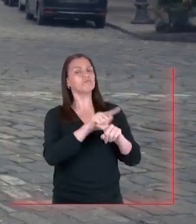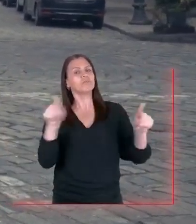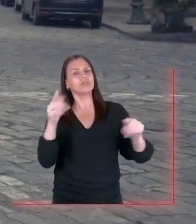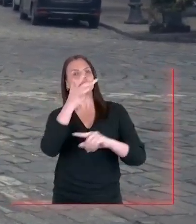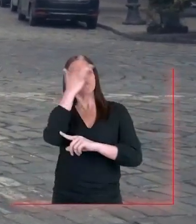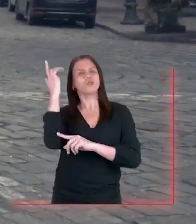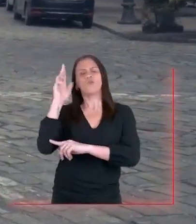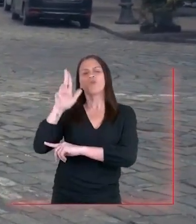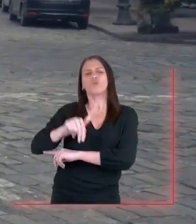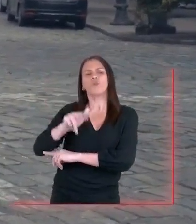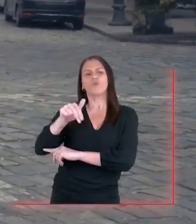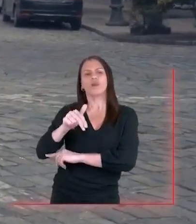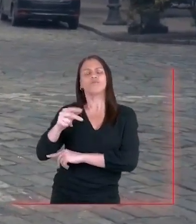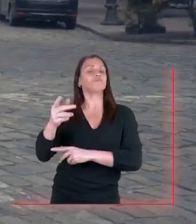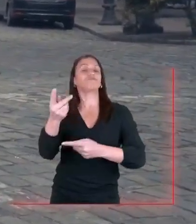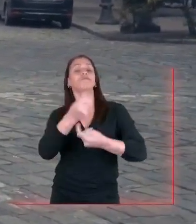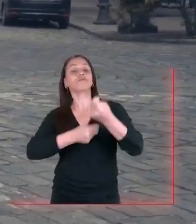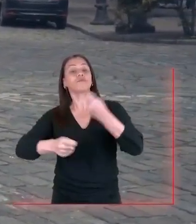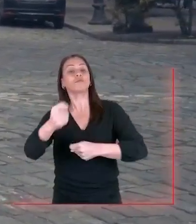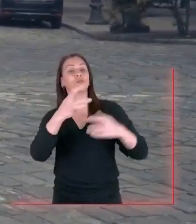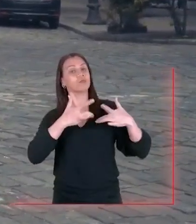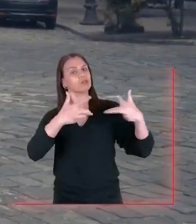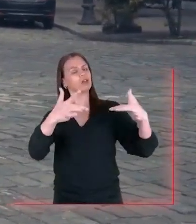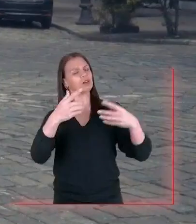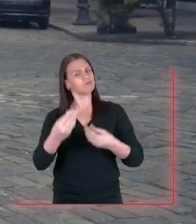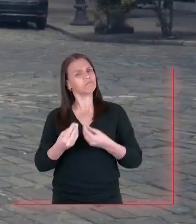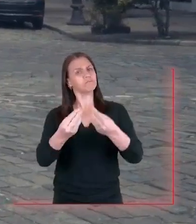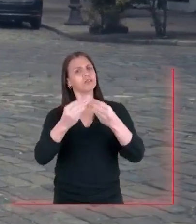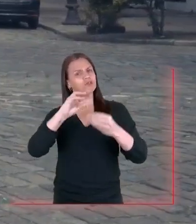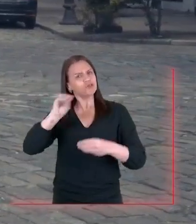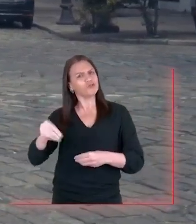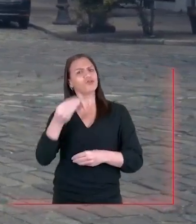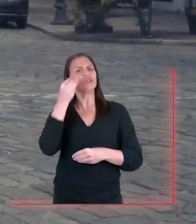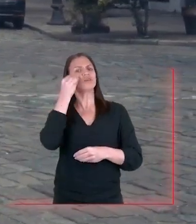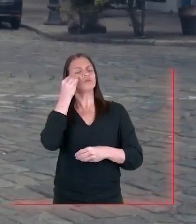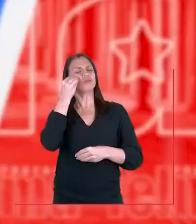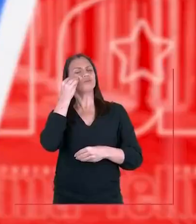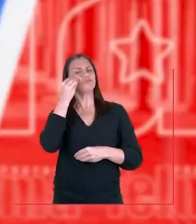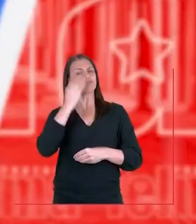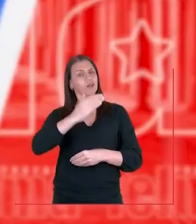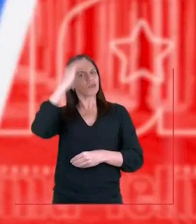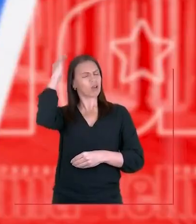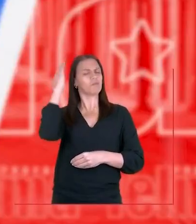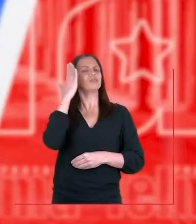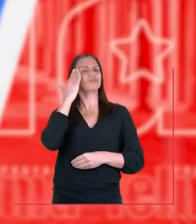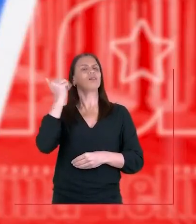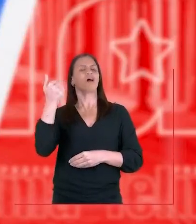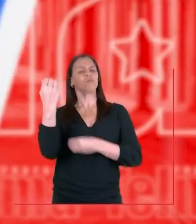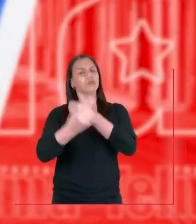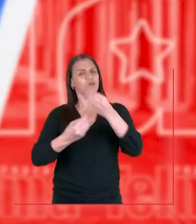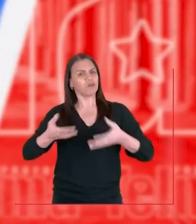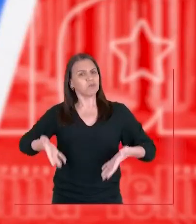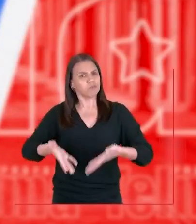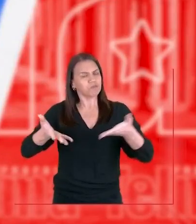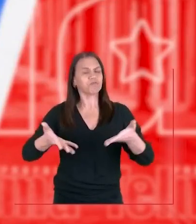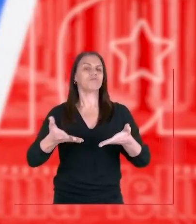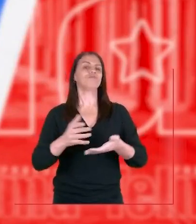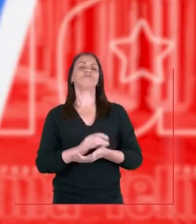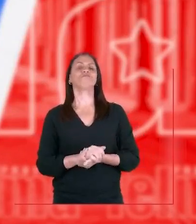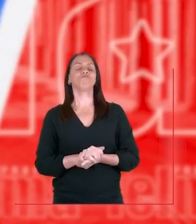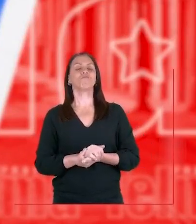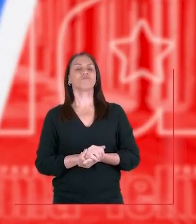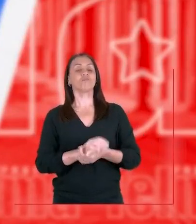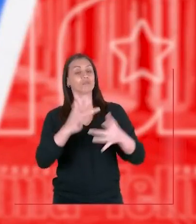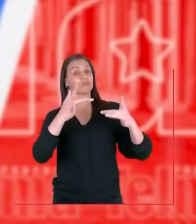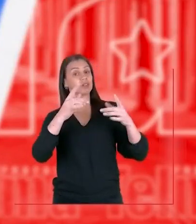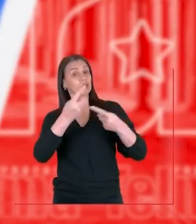solidária oferece uma nova chance a todos. A Thelma sabe como incentivar isso. A economia solidária não é